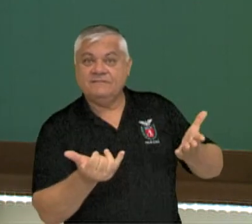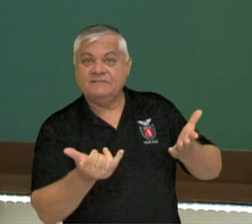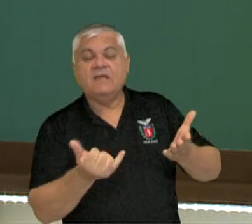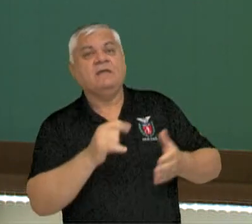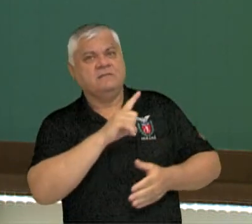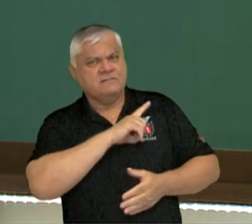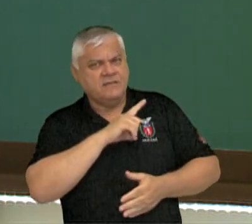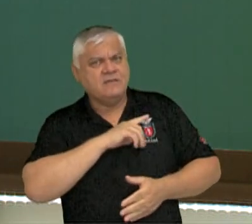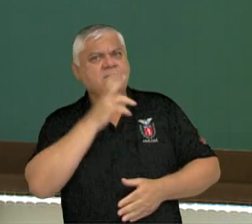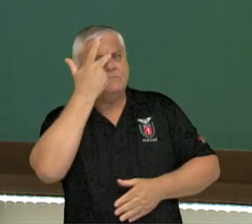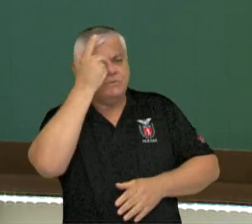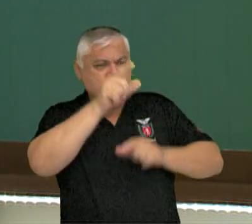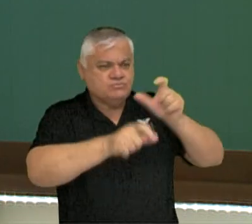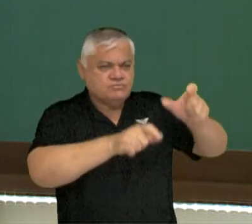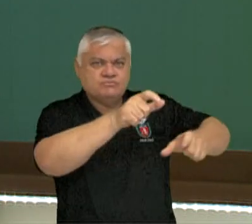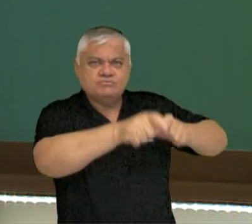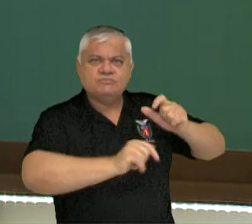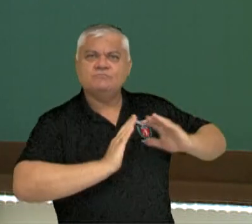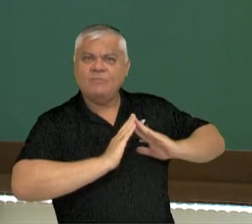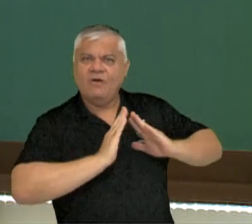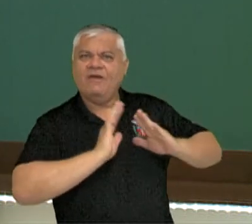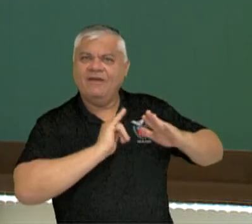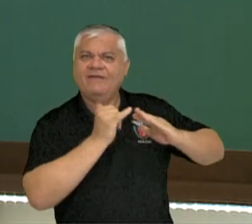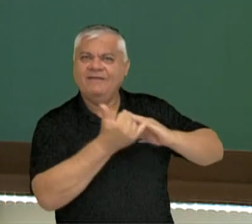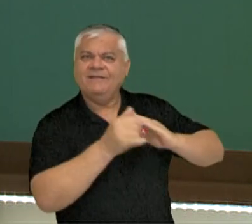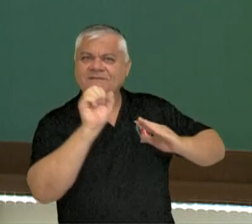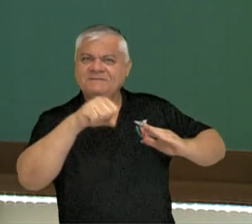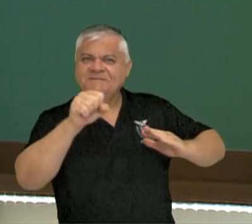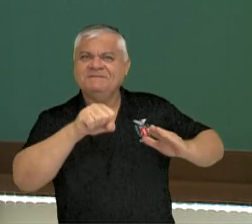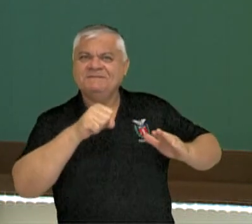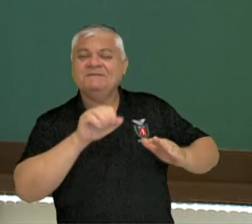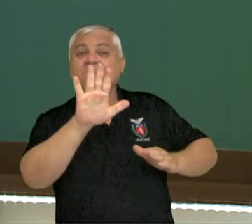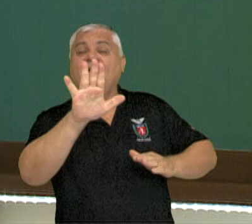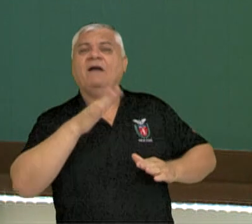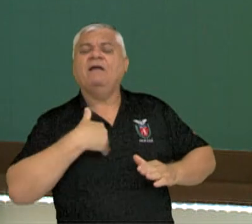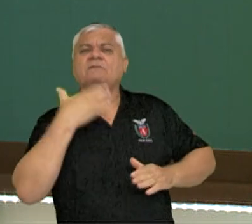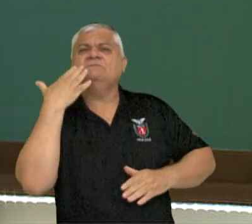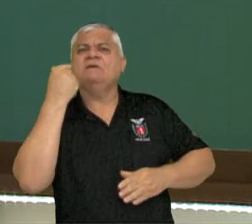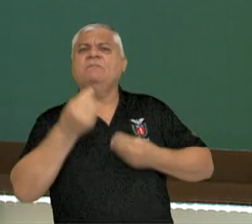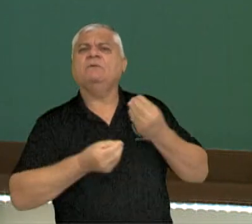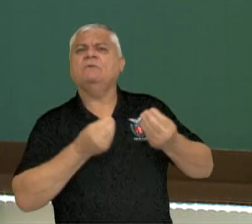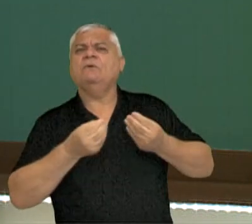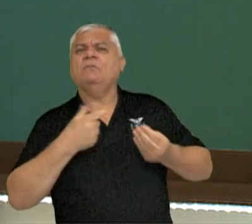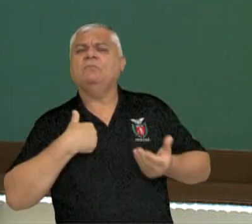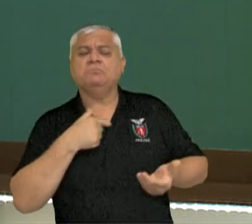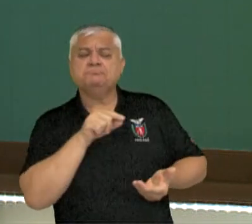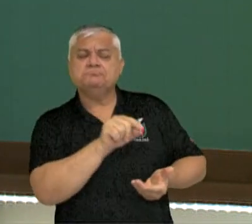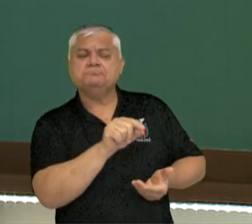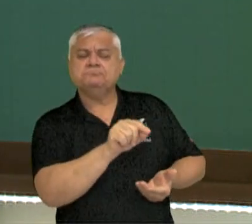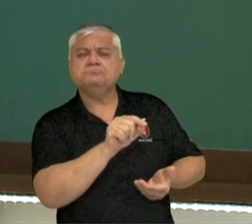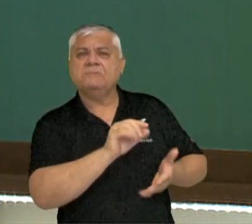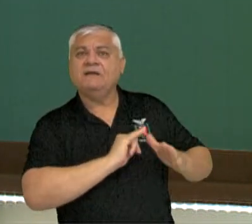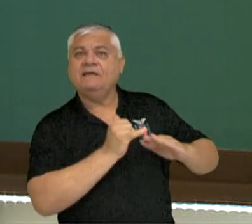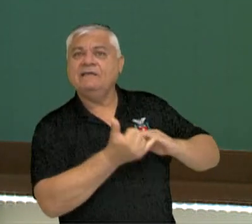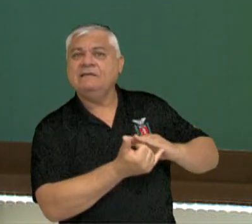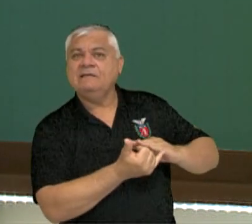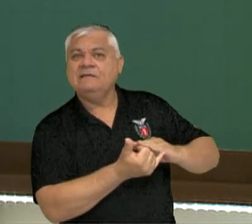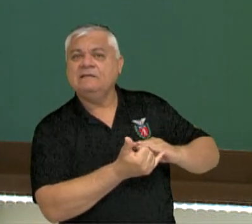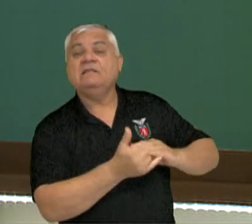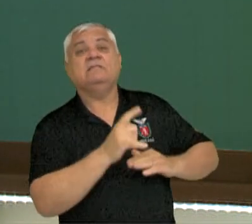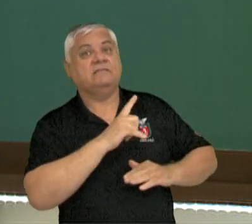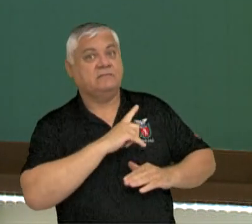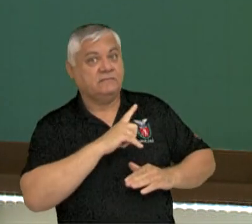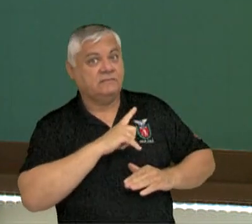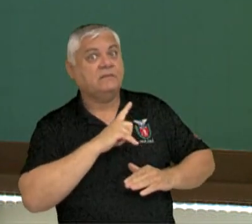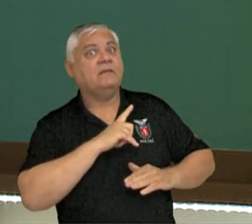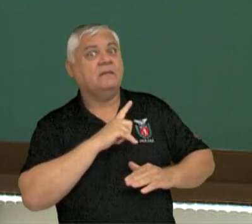Existem pessoas, que residem em ilhas, mas nós temos que saber o quê? Nós temos que saber que existem